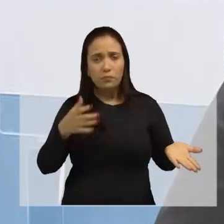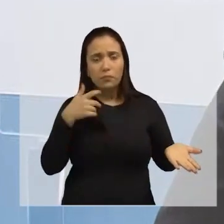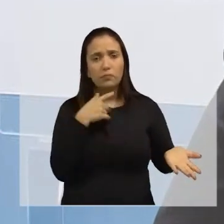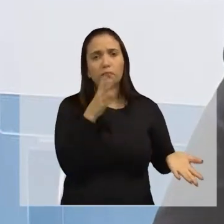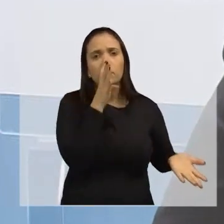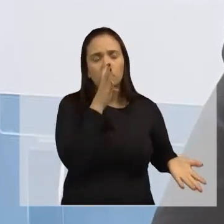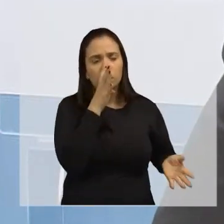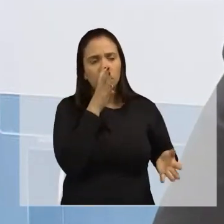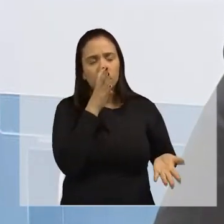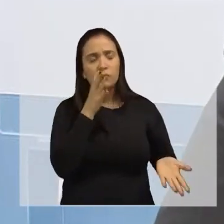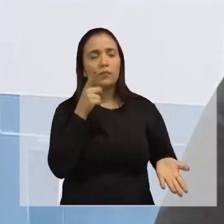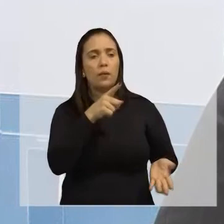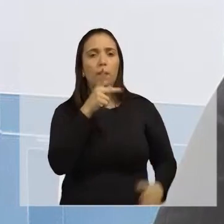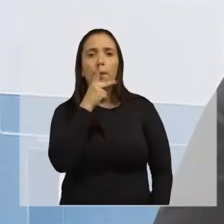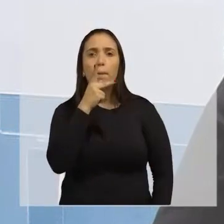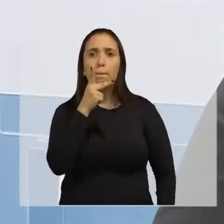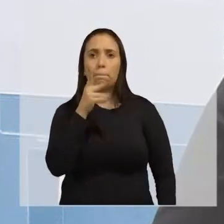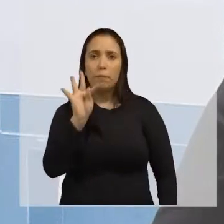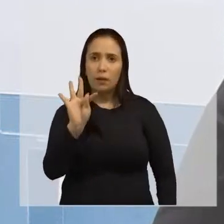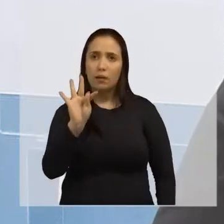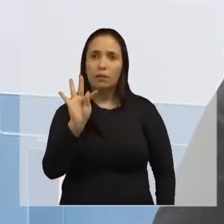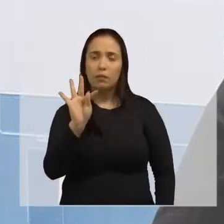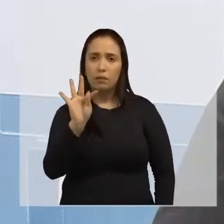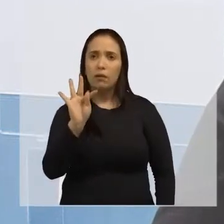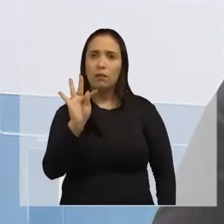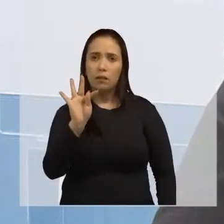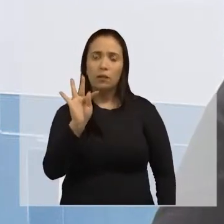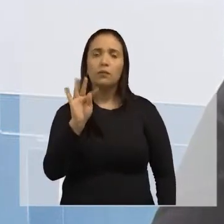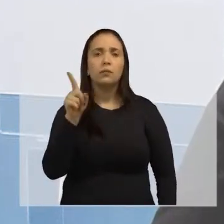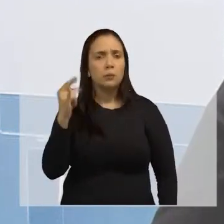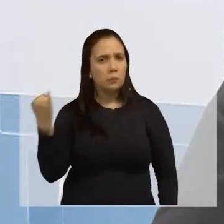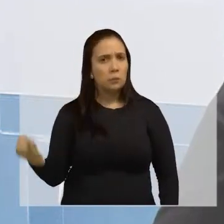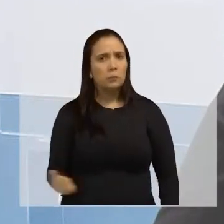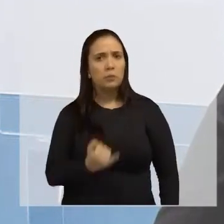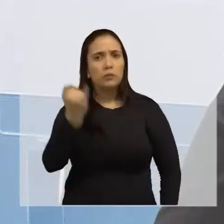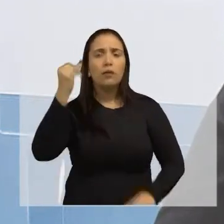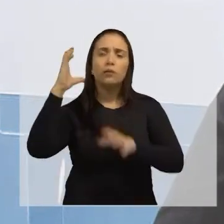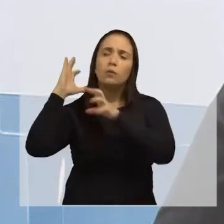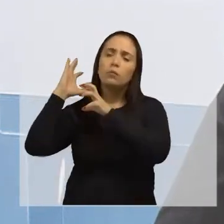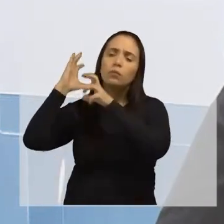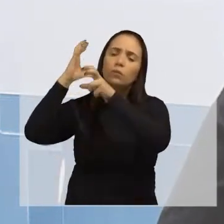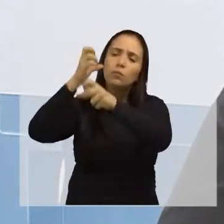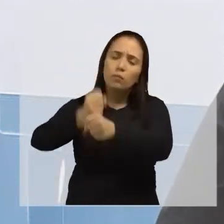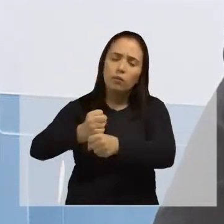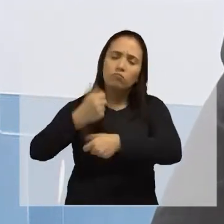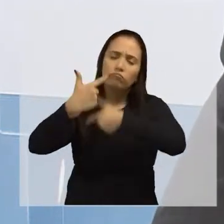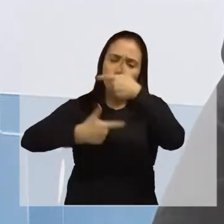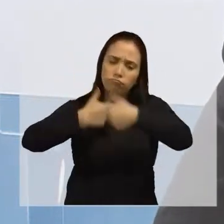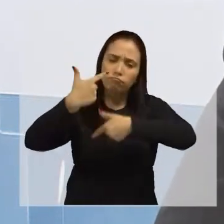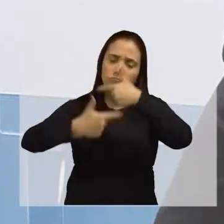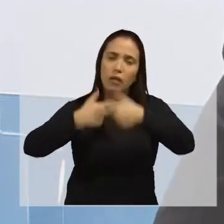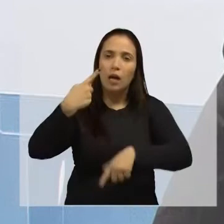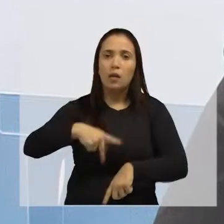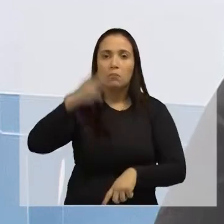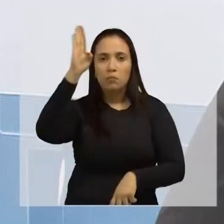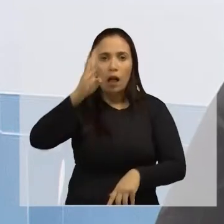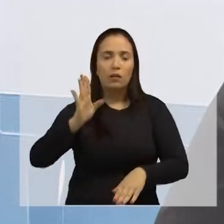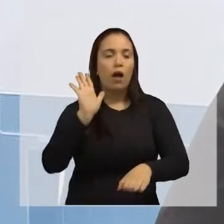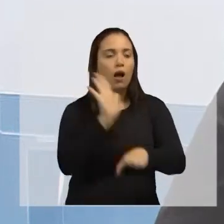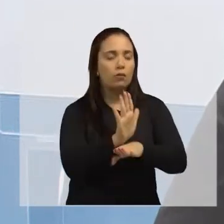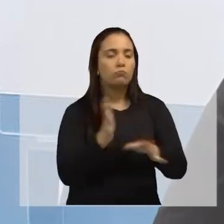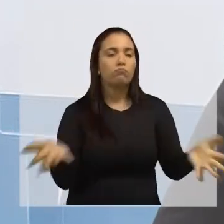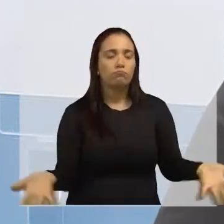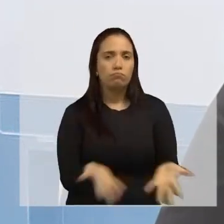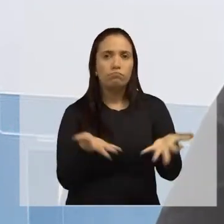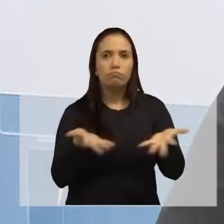pelo PT. O PT faz parte do processo de redemocratização desse país, foi fundamental para isso, e está